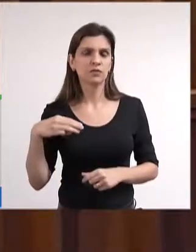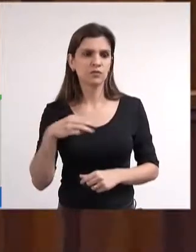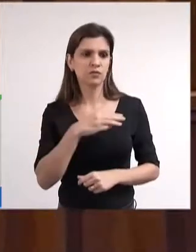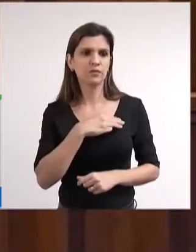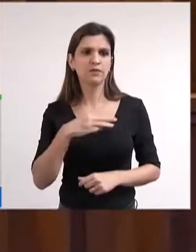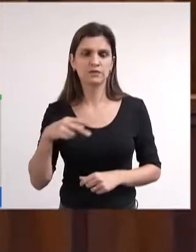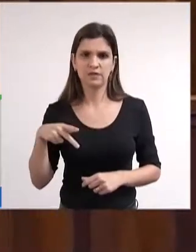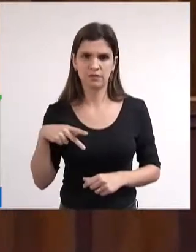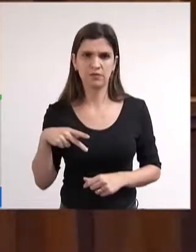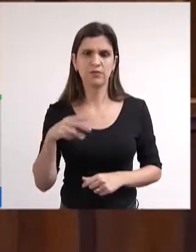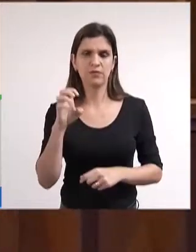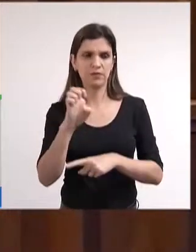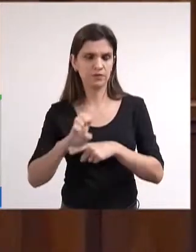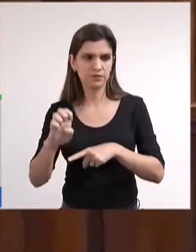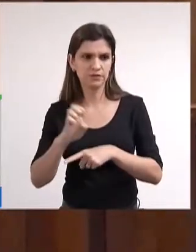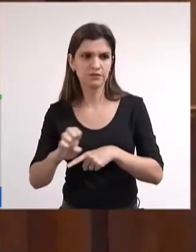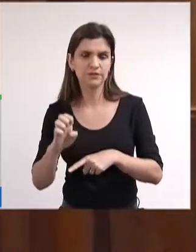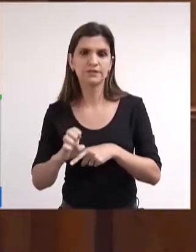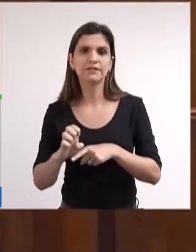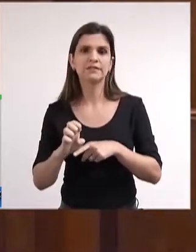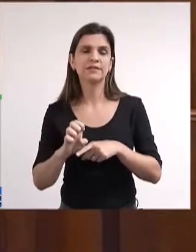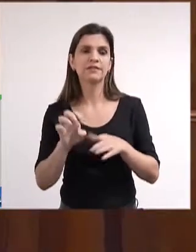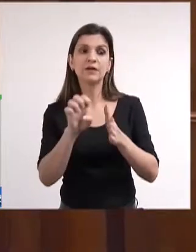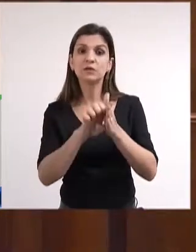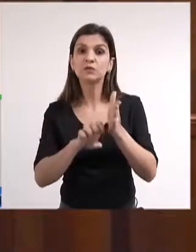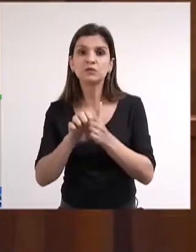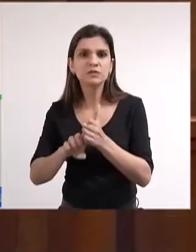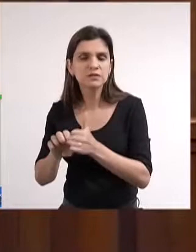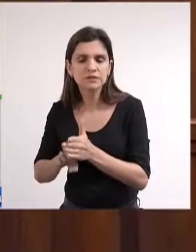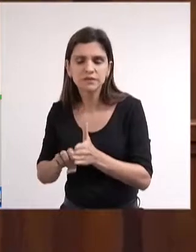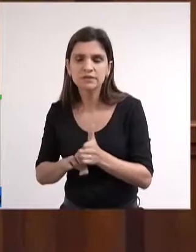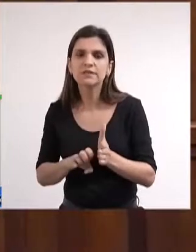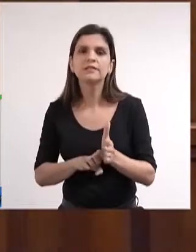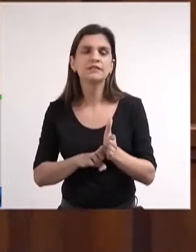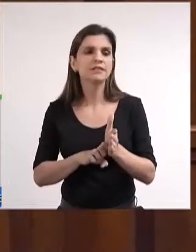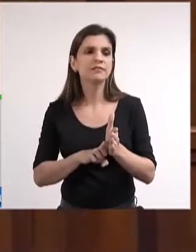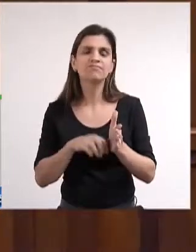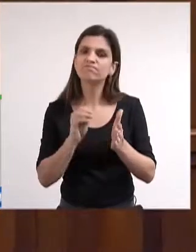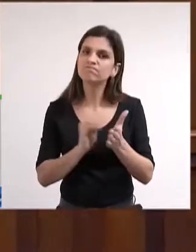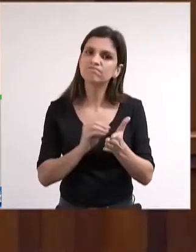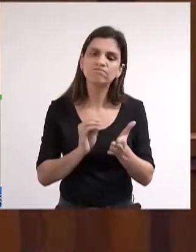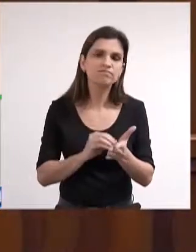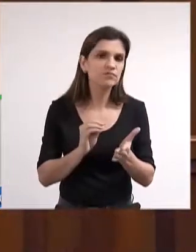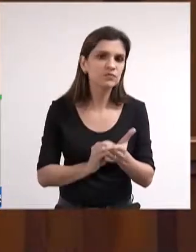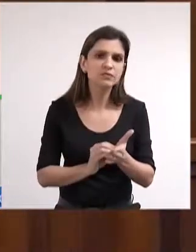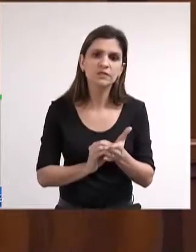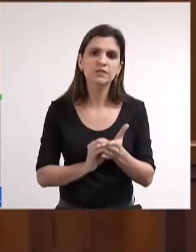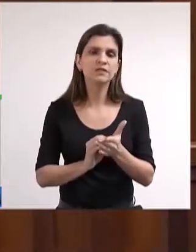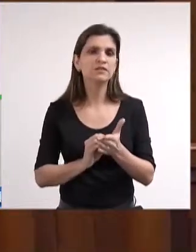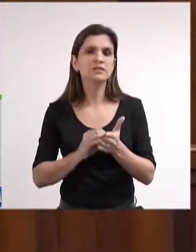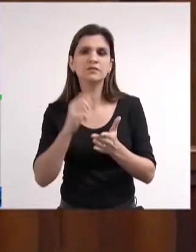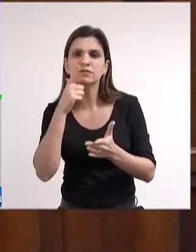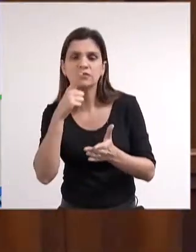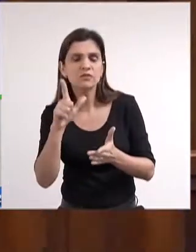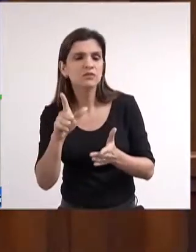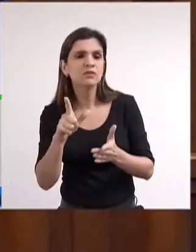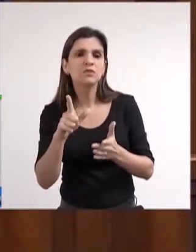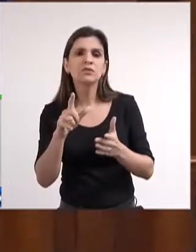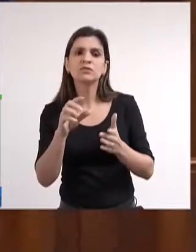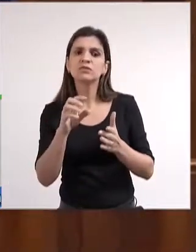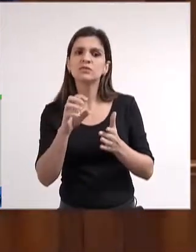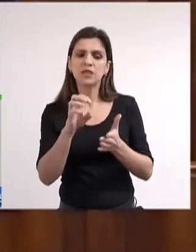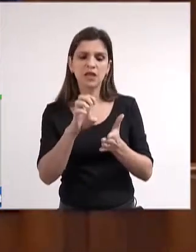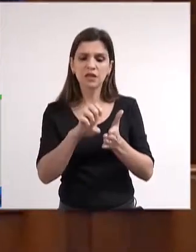sentido de realização de exames que não estão sendo feitos e que vêm